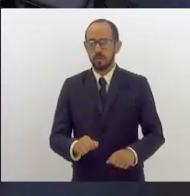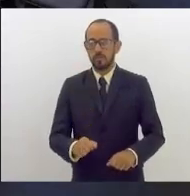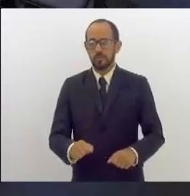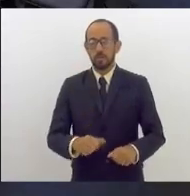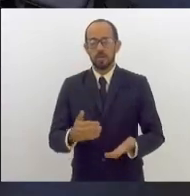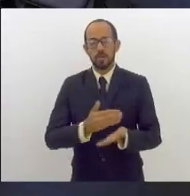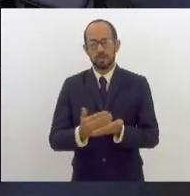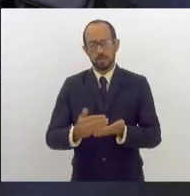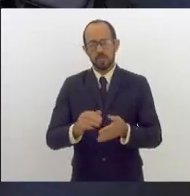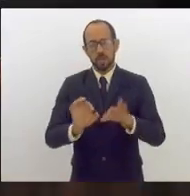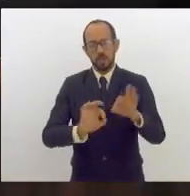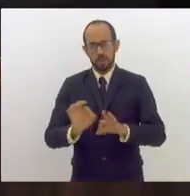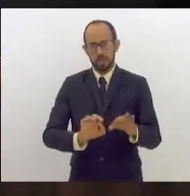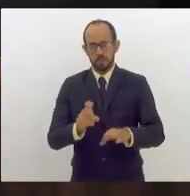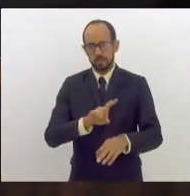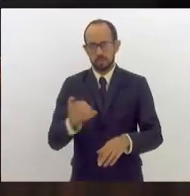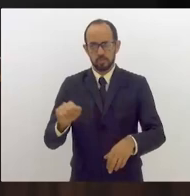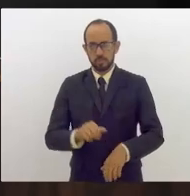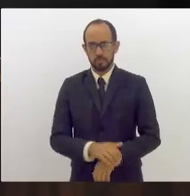dia